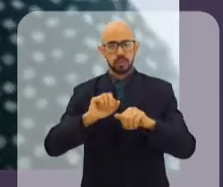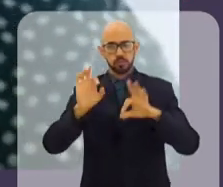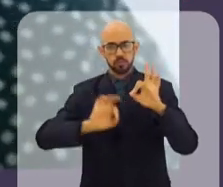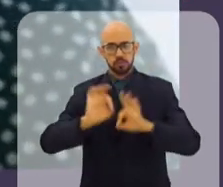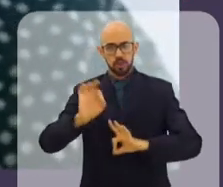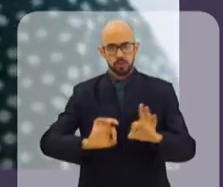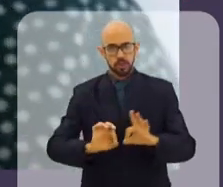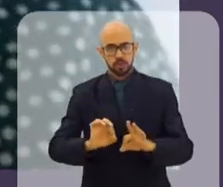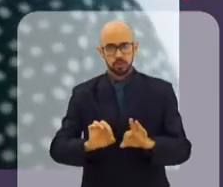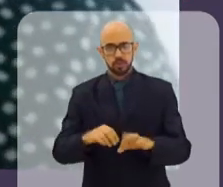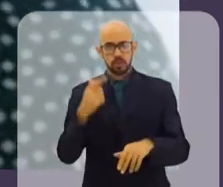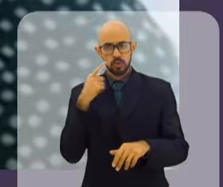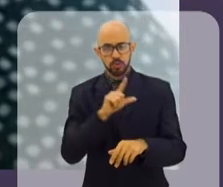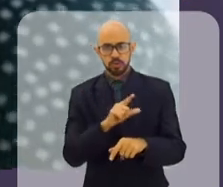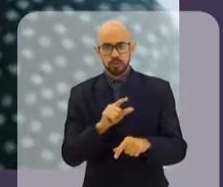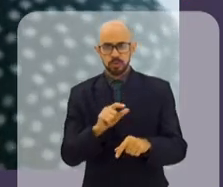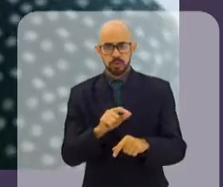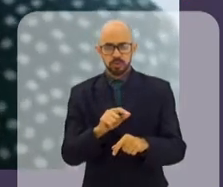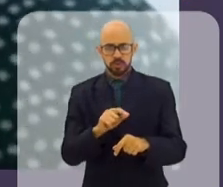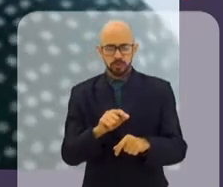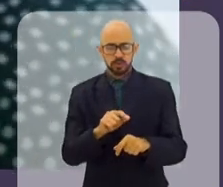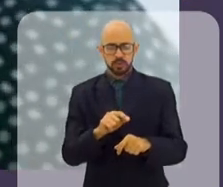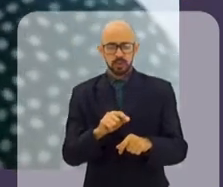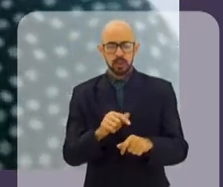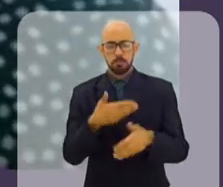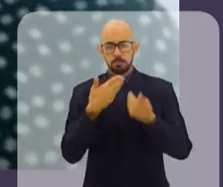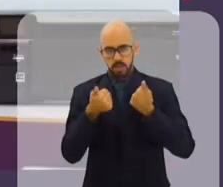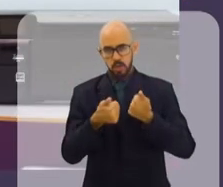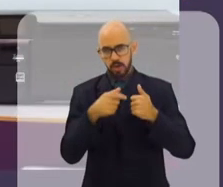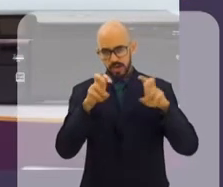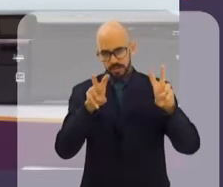atividades e projetos que contemplem essas temáticas.